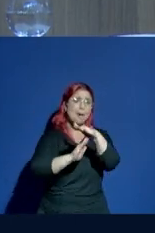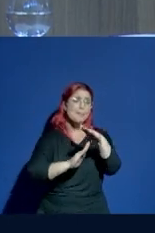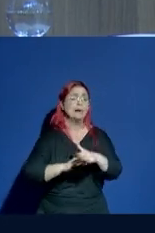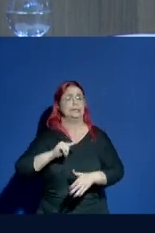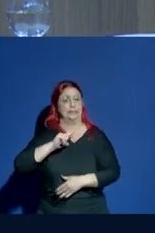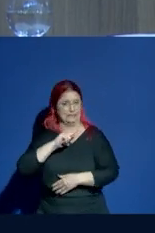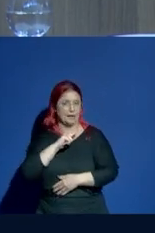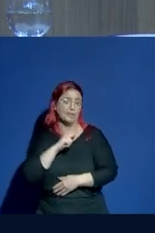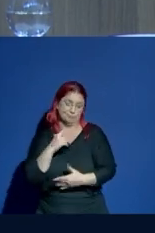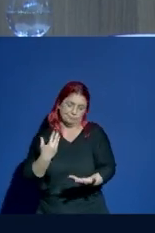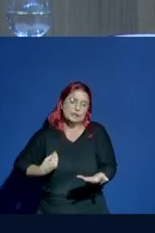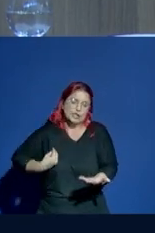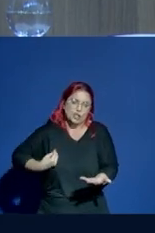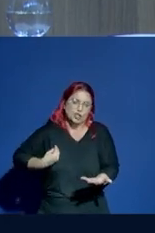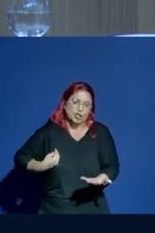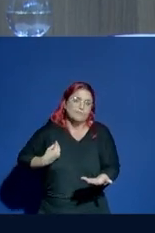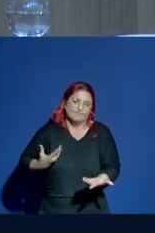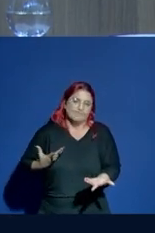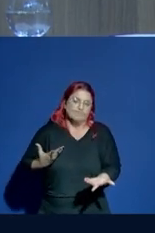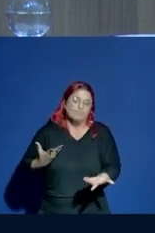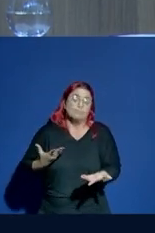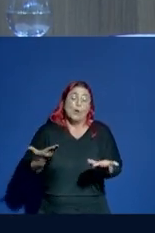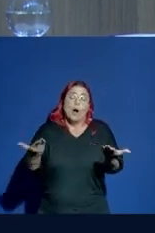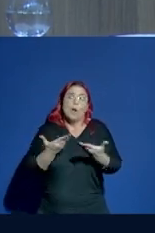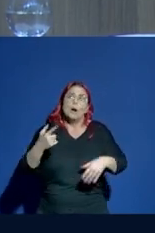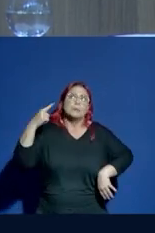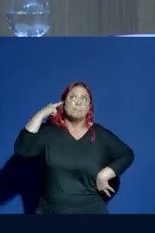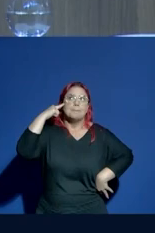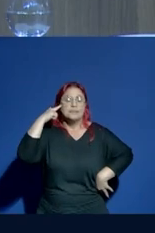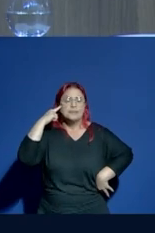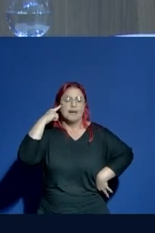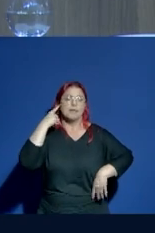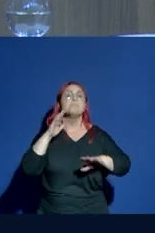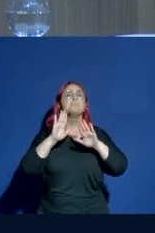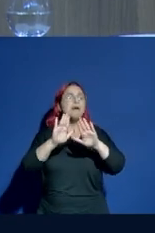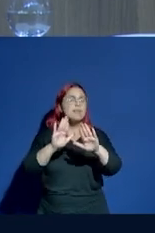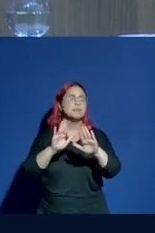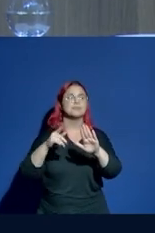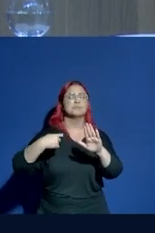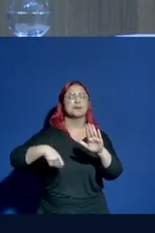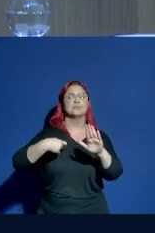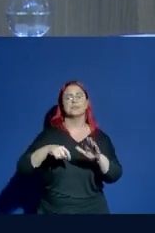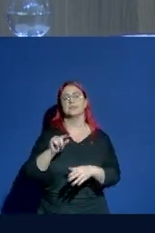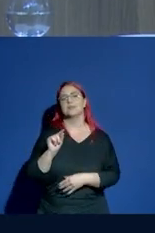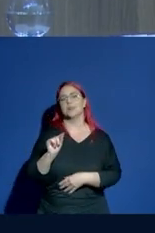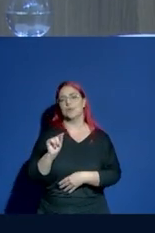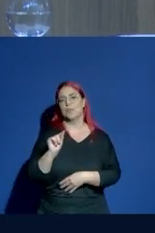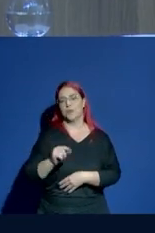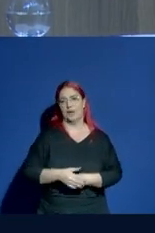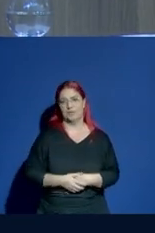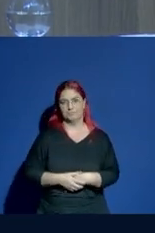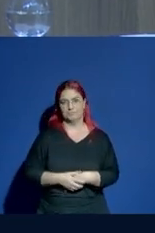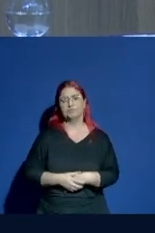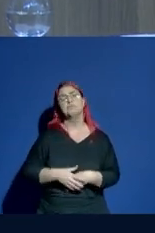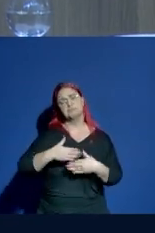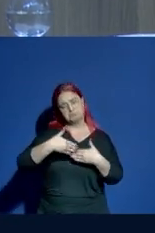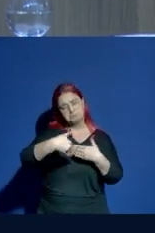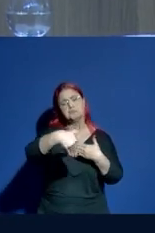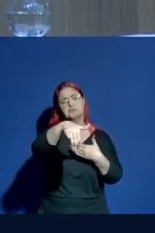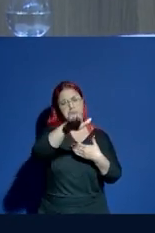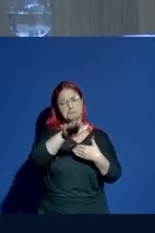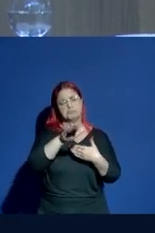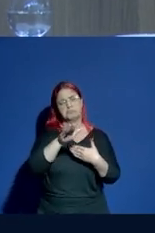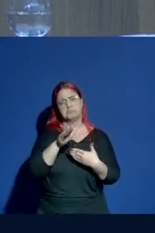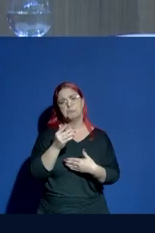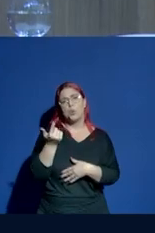são uma realidade então nós temos que pensar agora mas também criar o ambiente para que a Médio prazo a